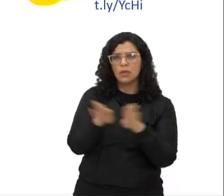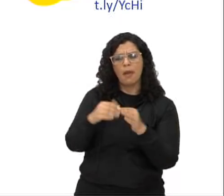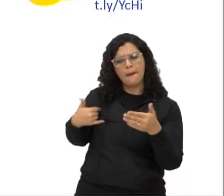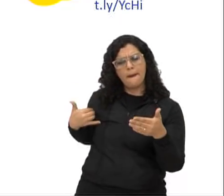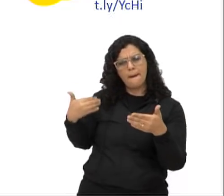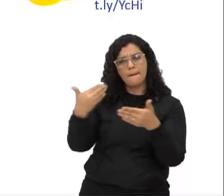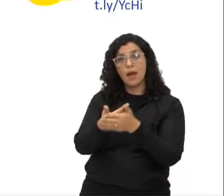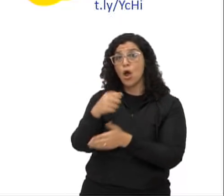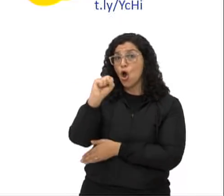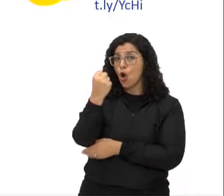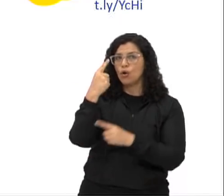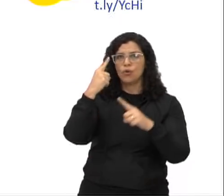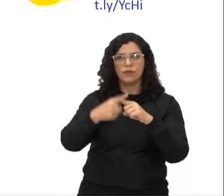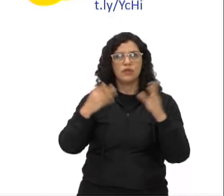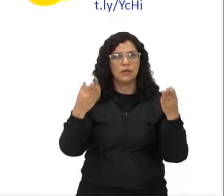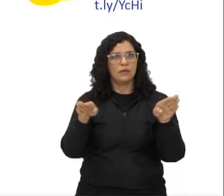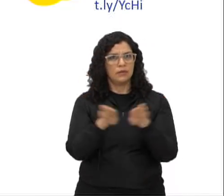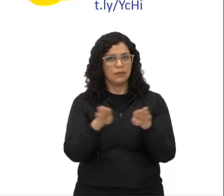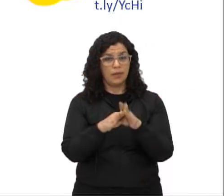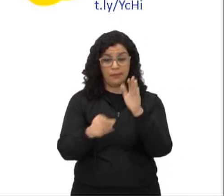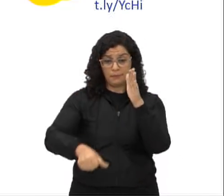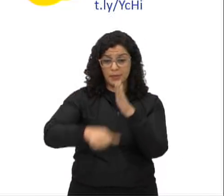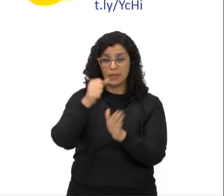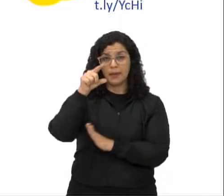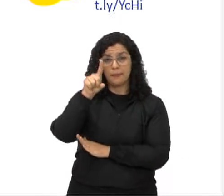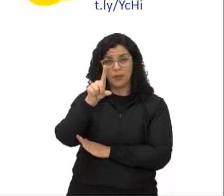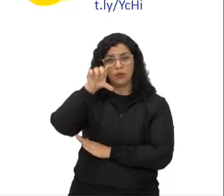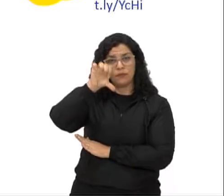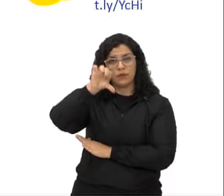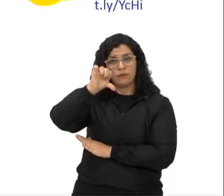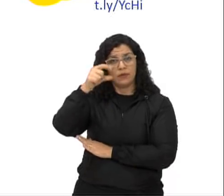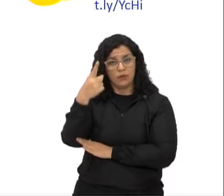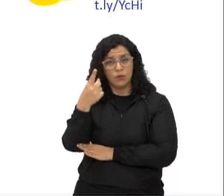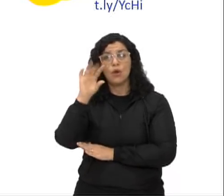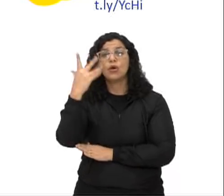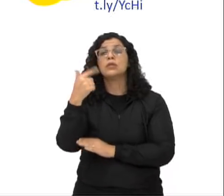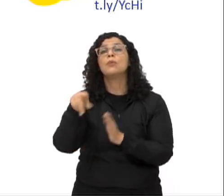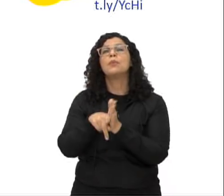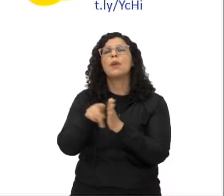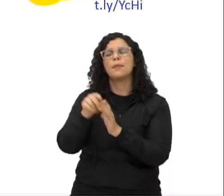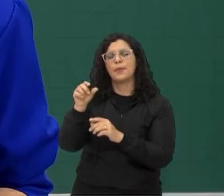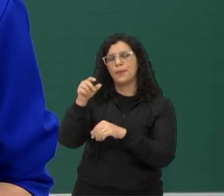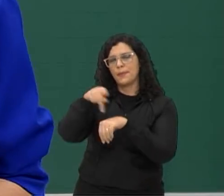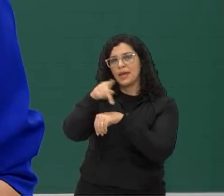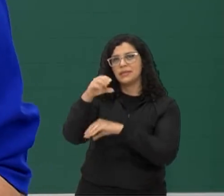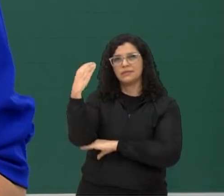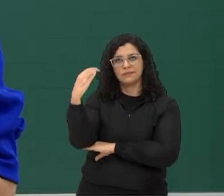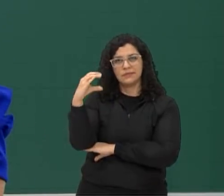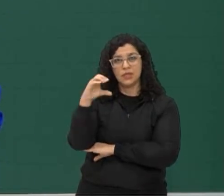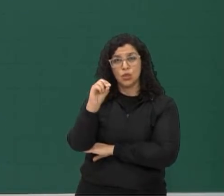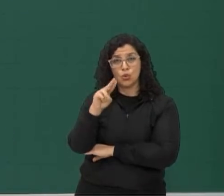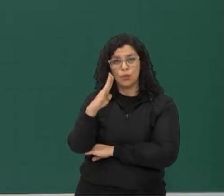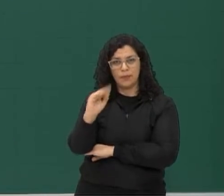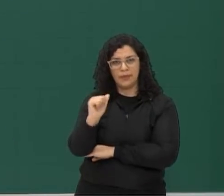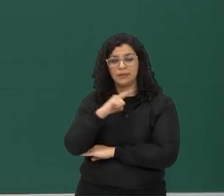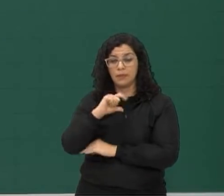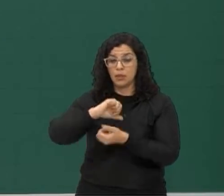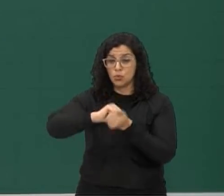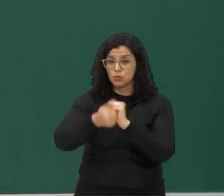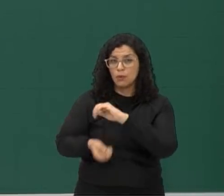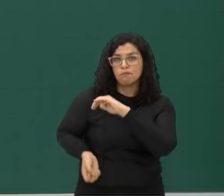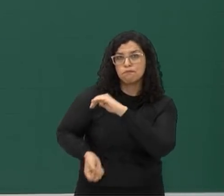foram 8 edições, sendo a primeira delas em 1991, realizada em Cuba. Interessante do boliche é que ele é um